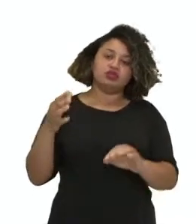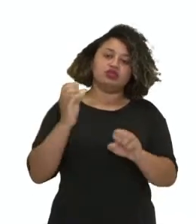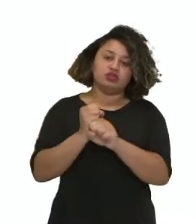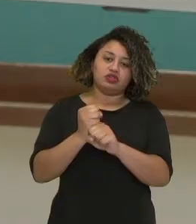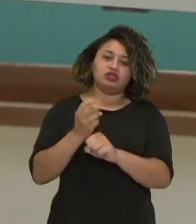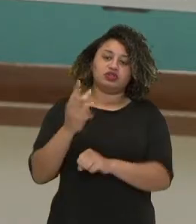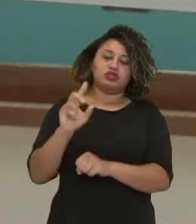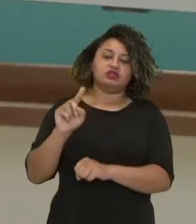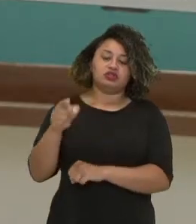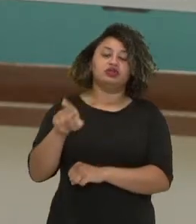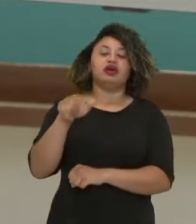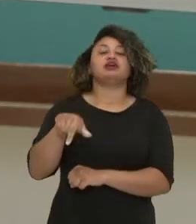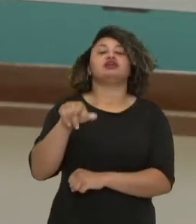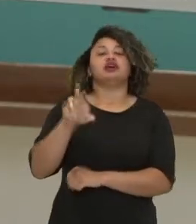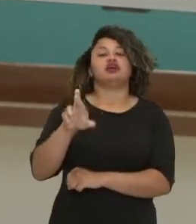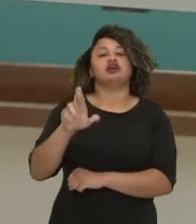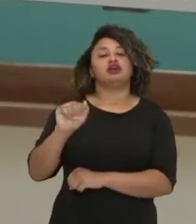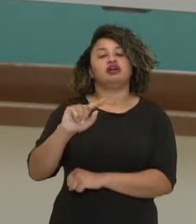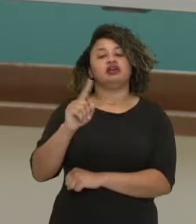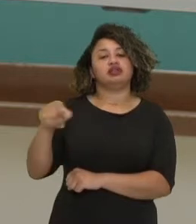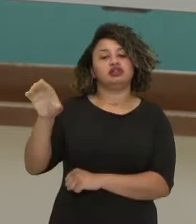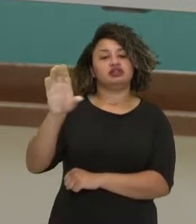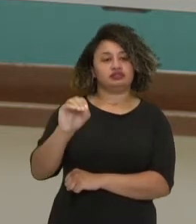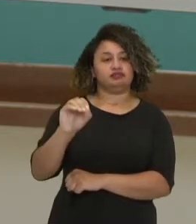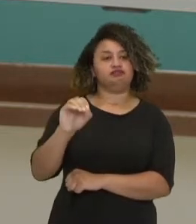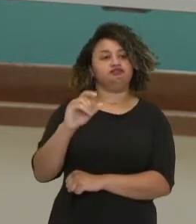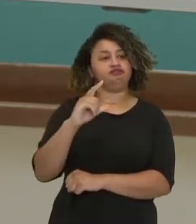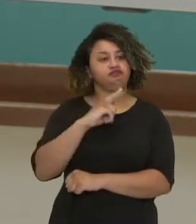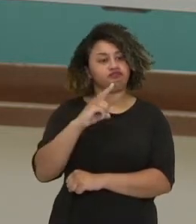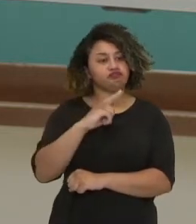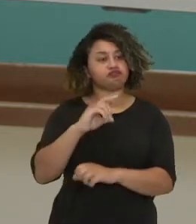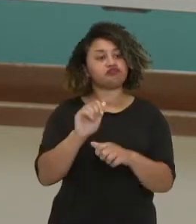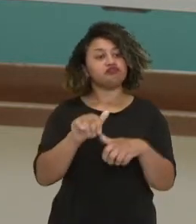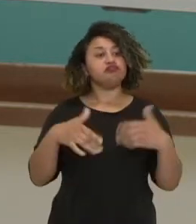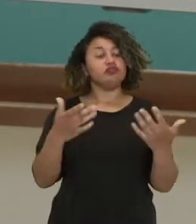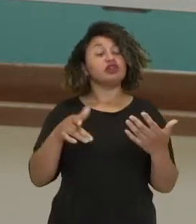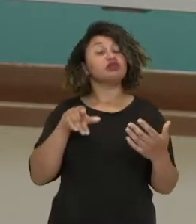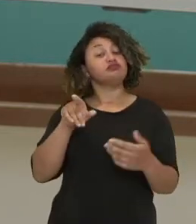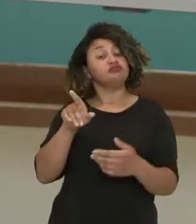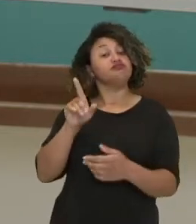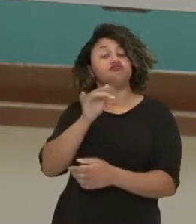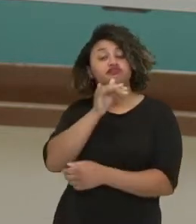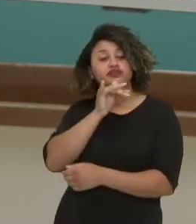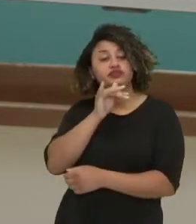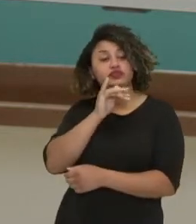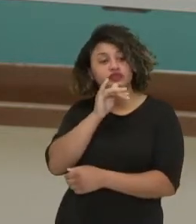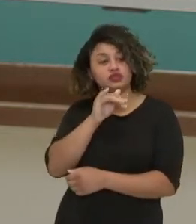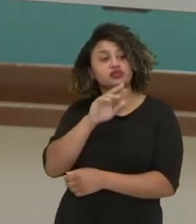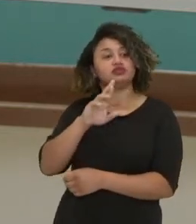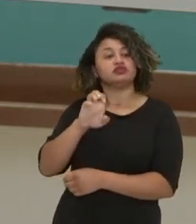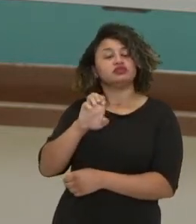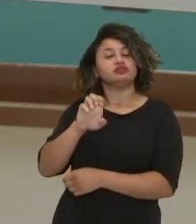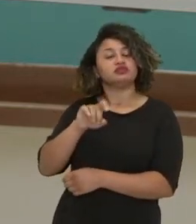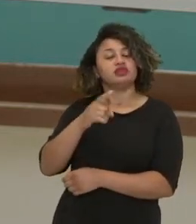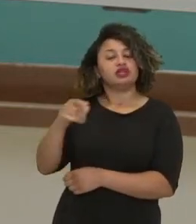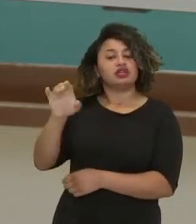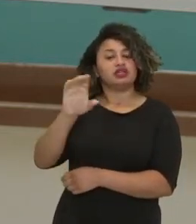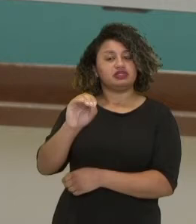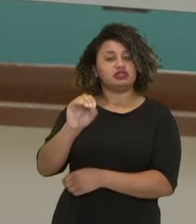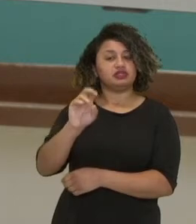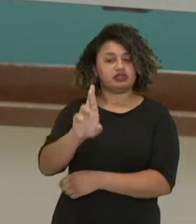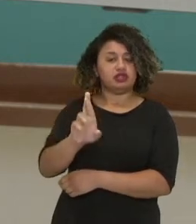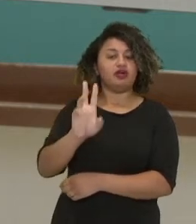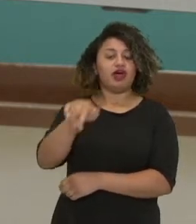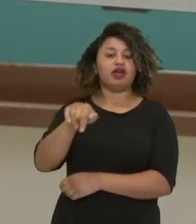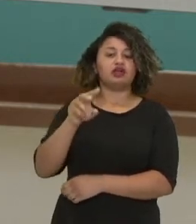de razão da progressão. Nesse caso, nossa razão é 2.000. Dizemos que os